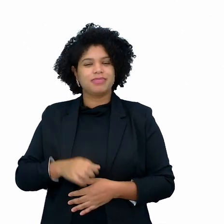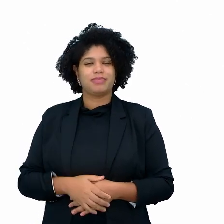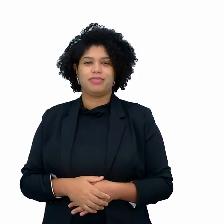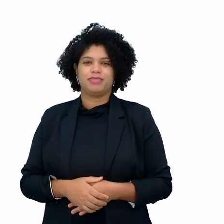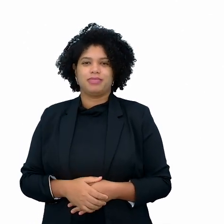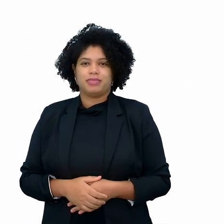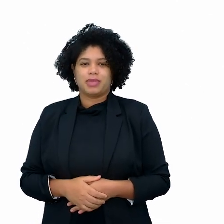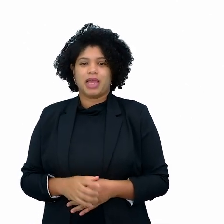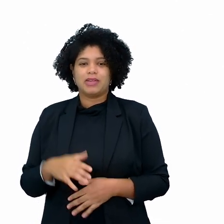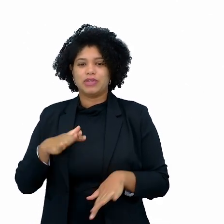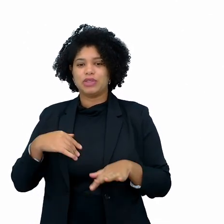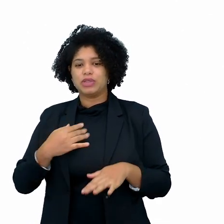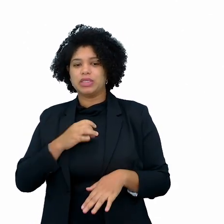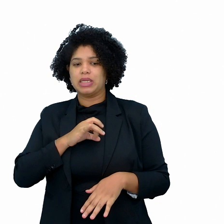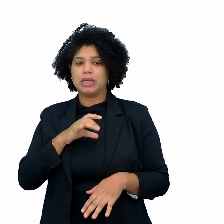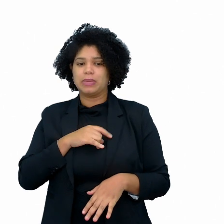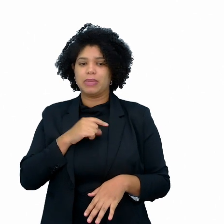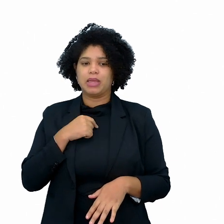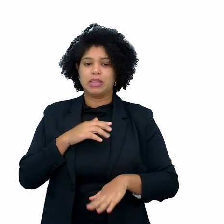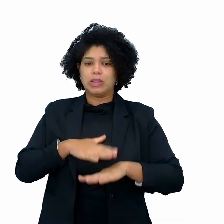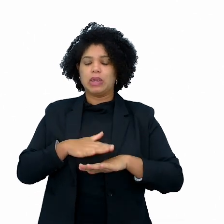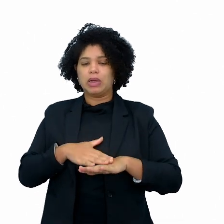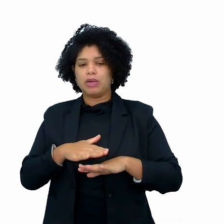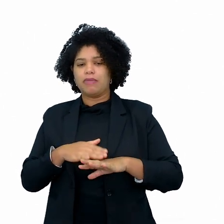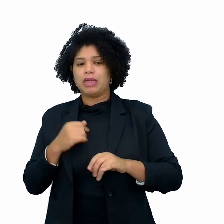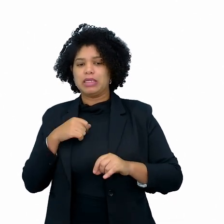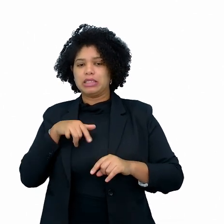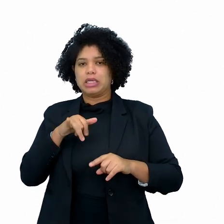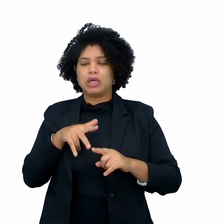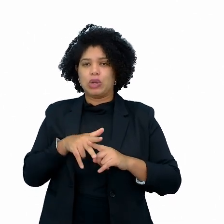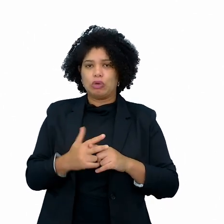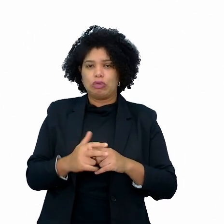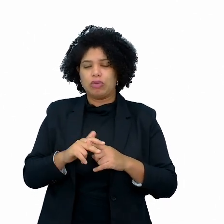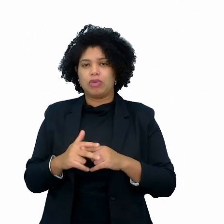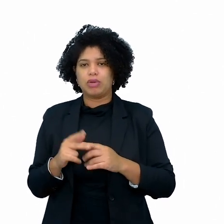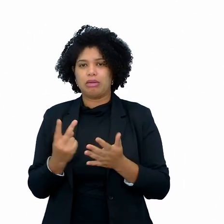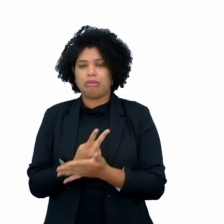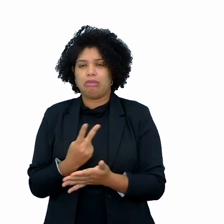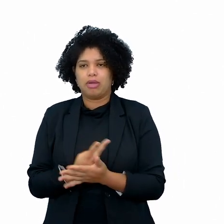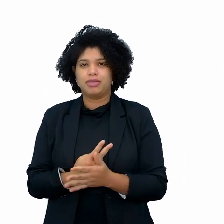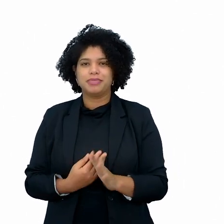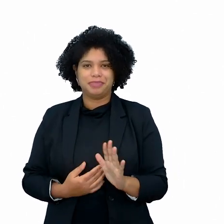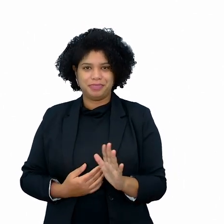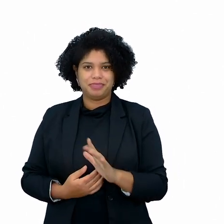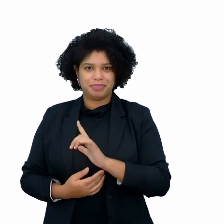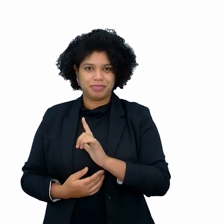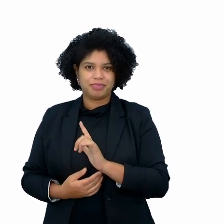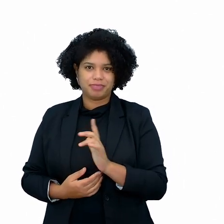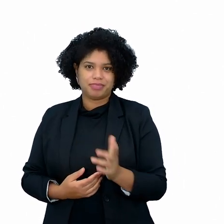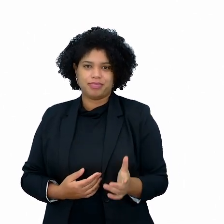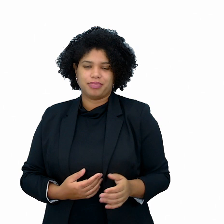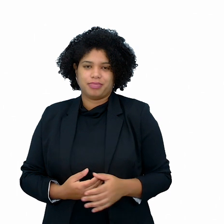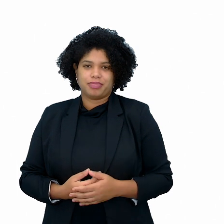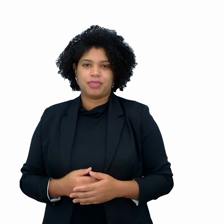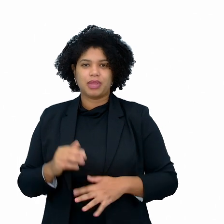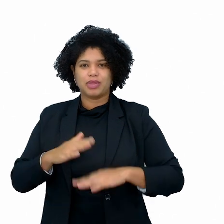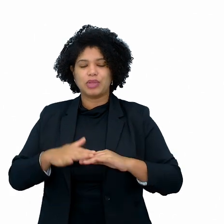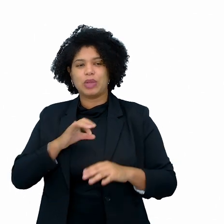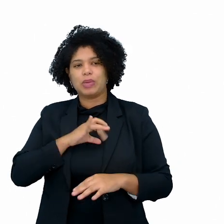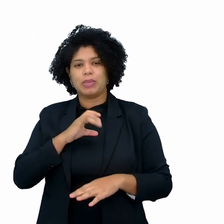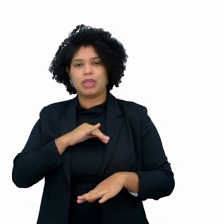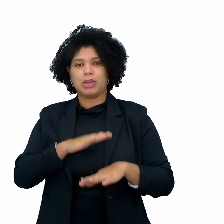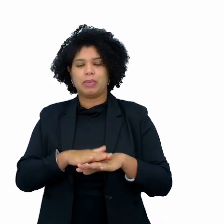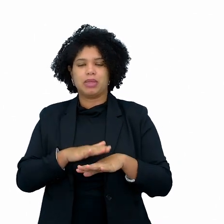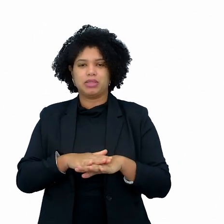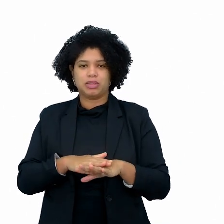com medinho ali, né? Ai, fazer isso, vai desconfigurar e, e acaba ficando com medo de mexer